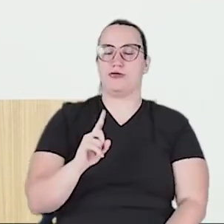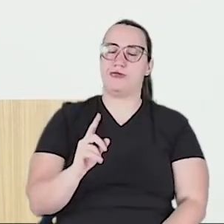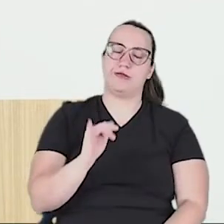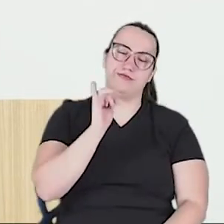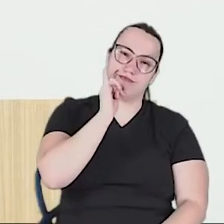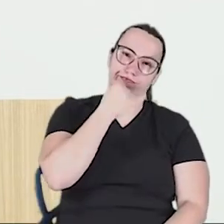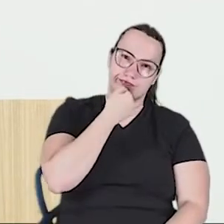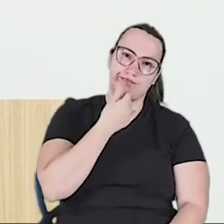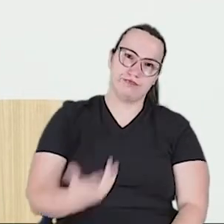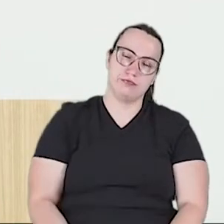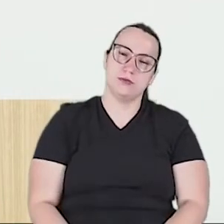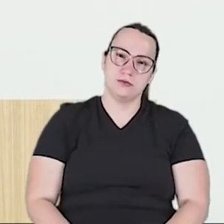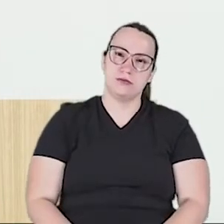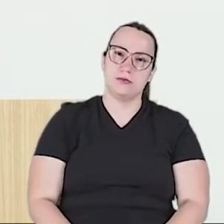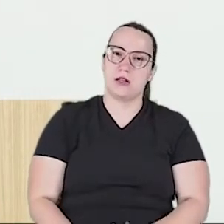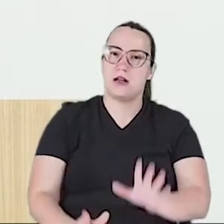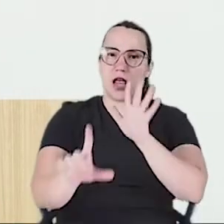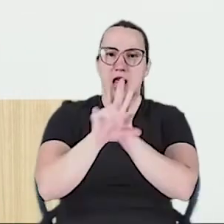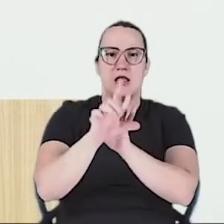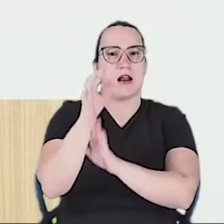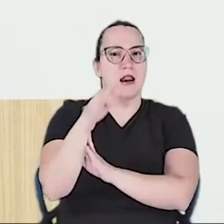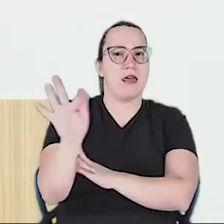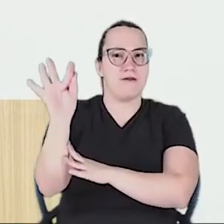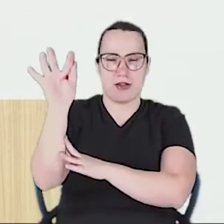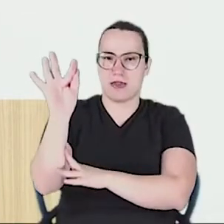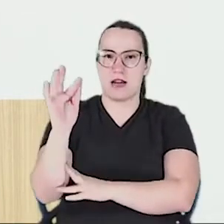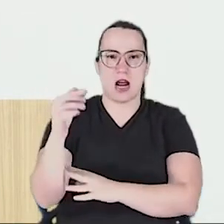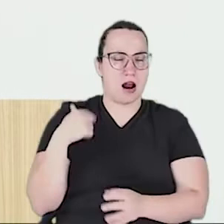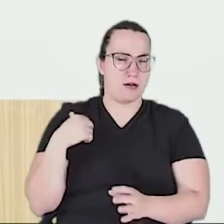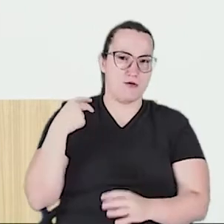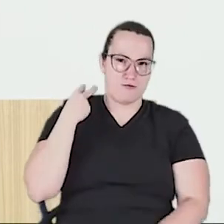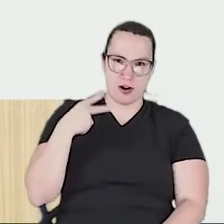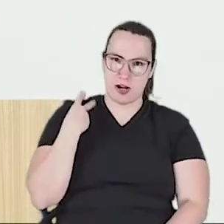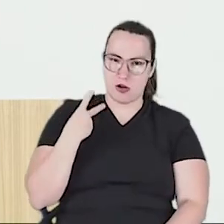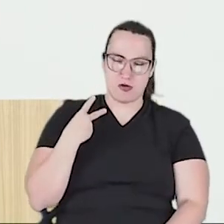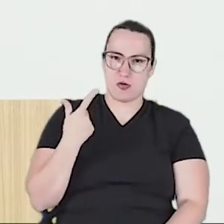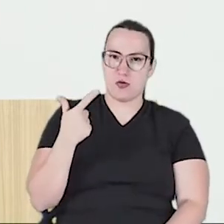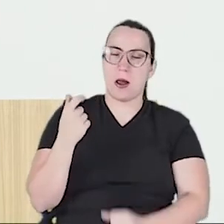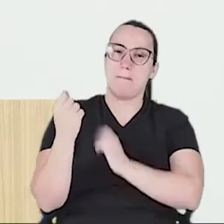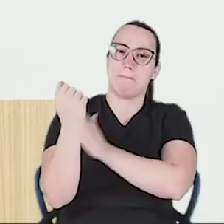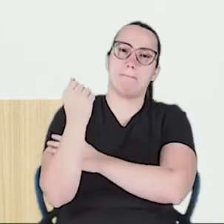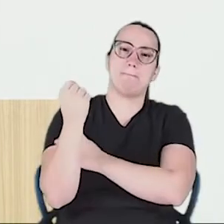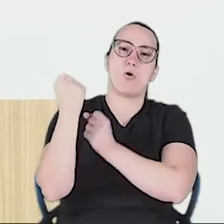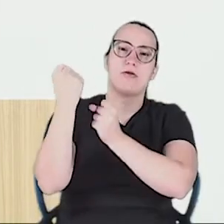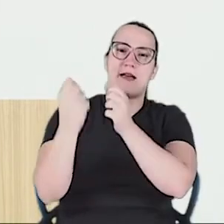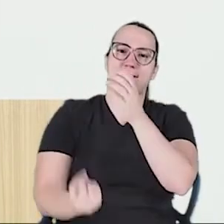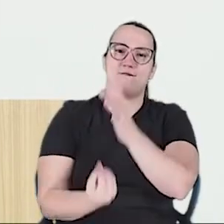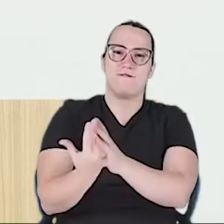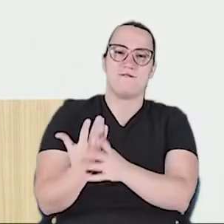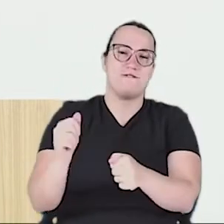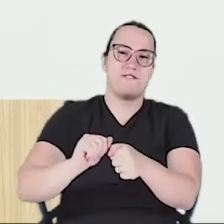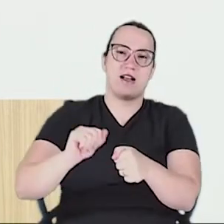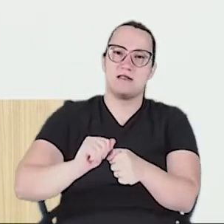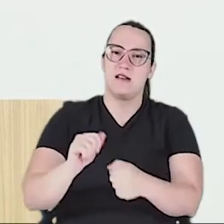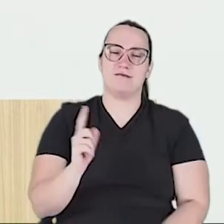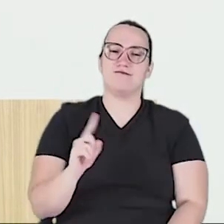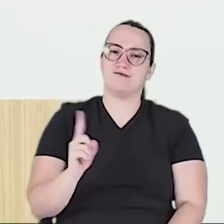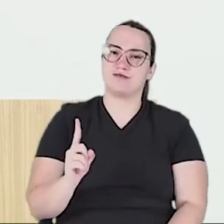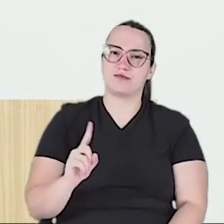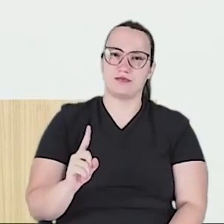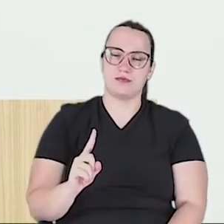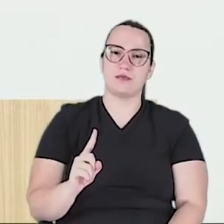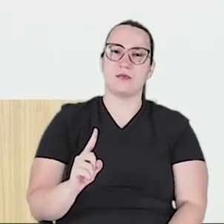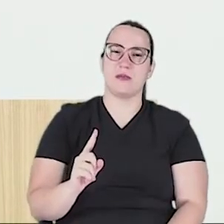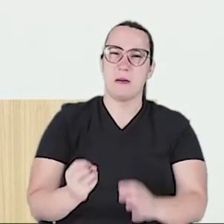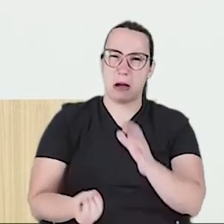isso é lei federal, isso não começa daqui. O vereador a gente não tem poder para fazer isso daí. E outra, não tem que se criar mais lei.